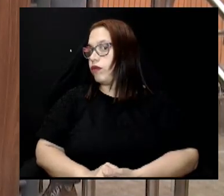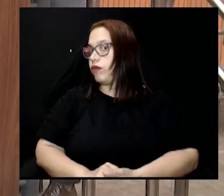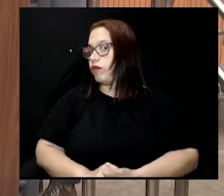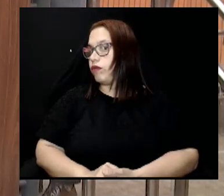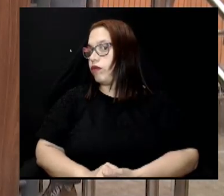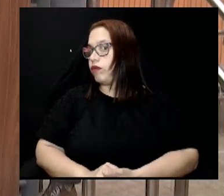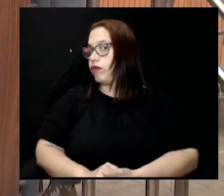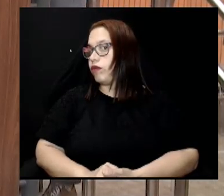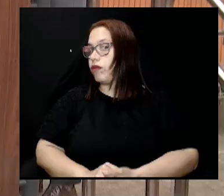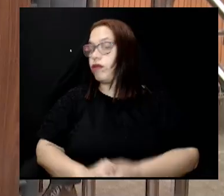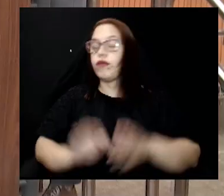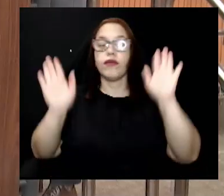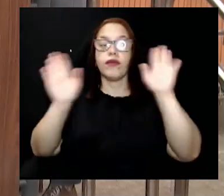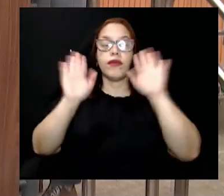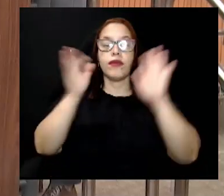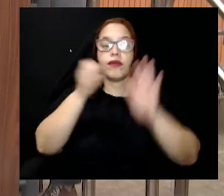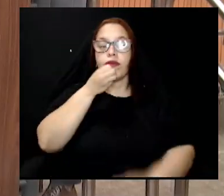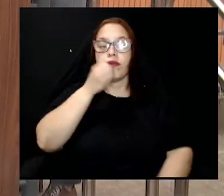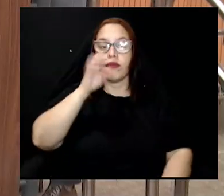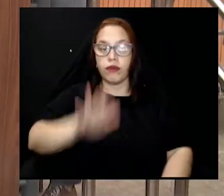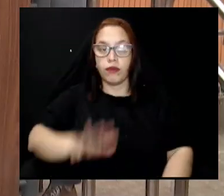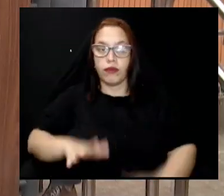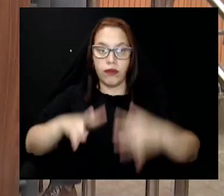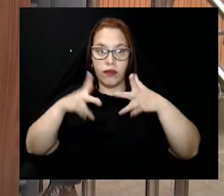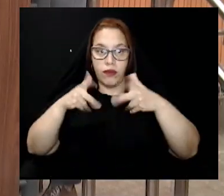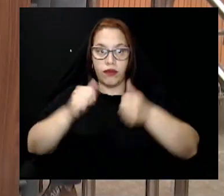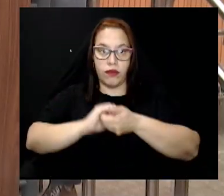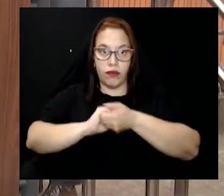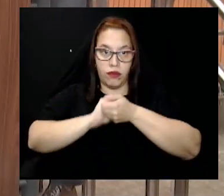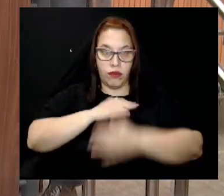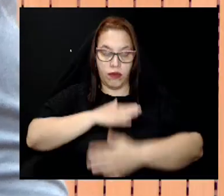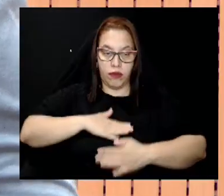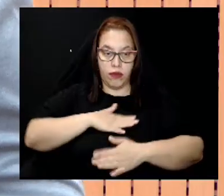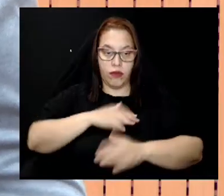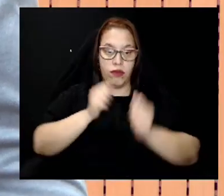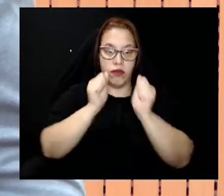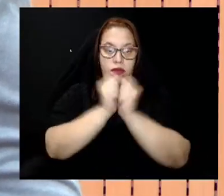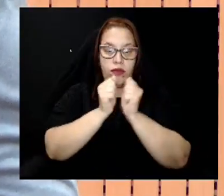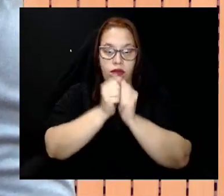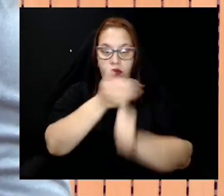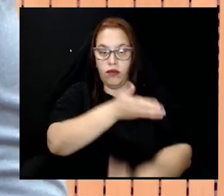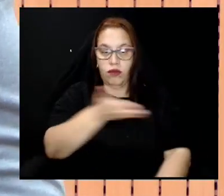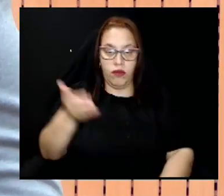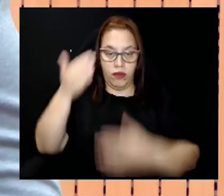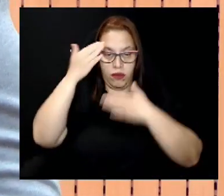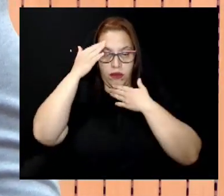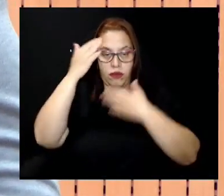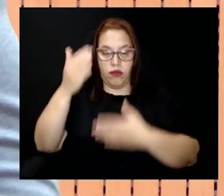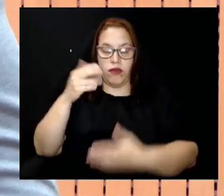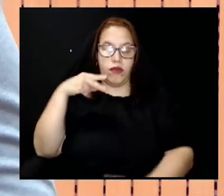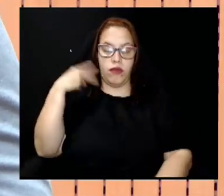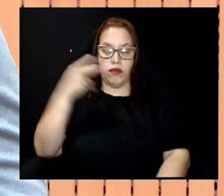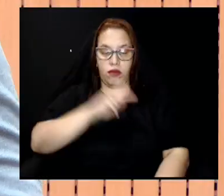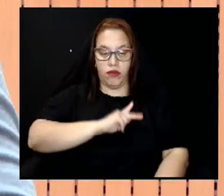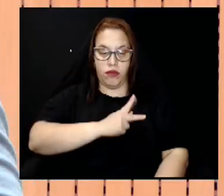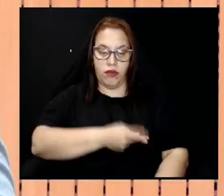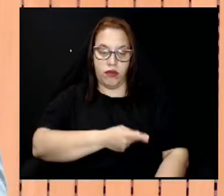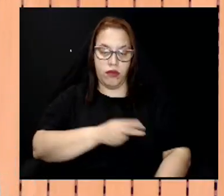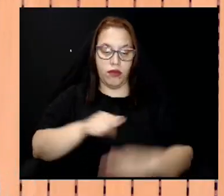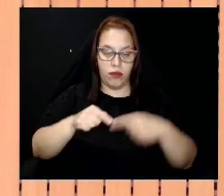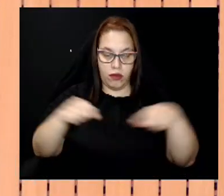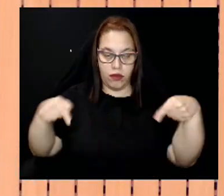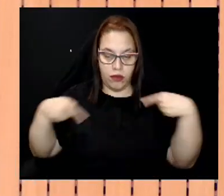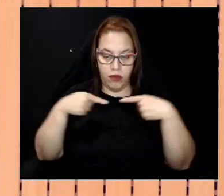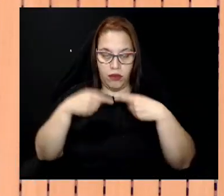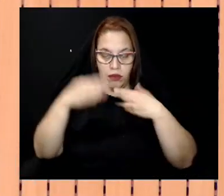Olá, boa tarde a todos. Prazer estar aqui mais uma vez com vocês. Agradecer ao vereador Paulo Haddad pelo espaço e agradecer a